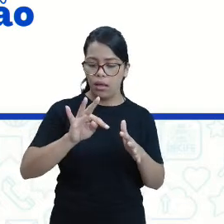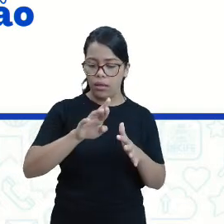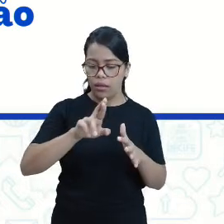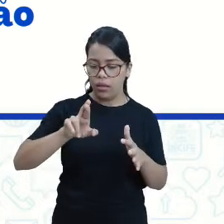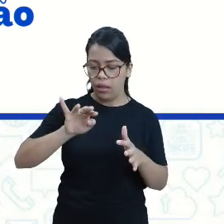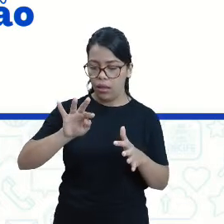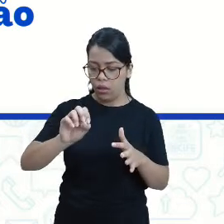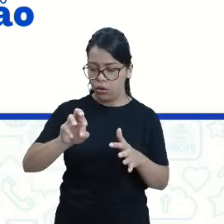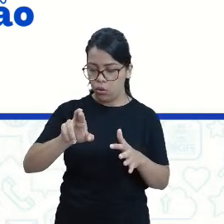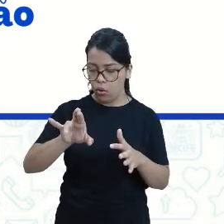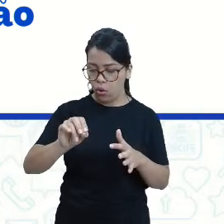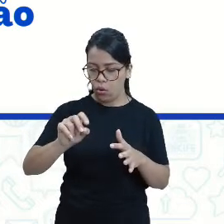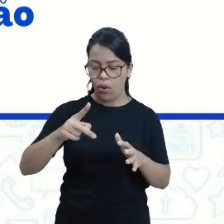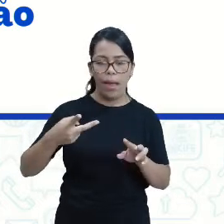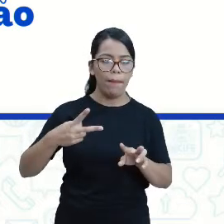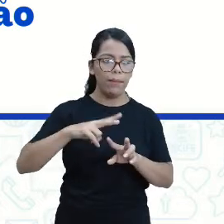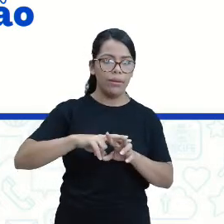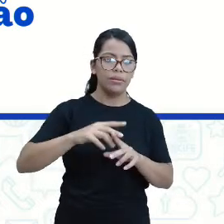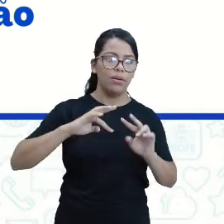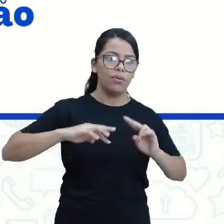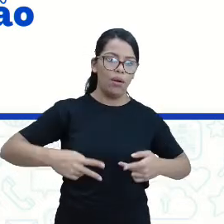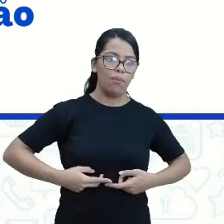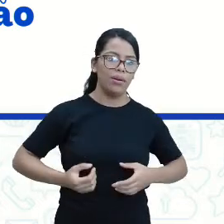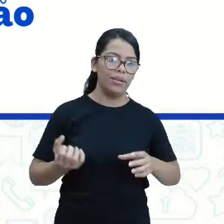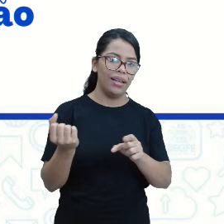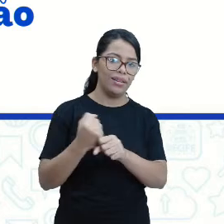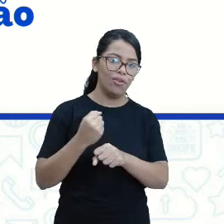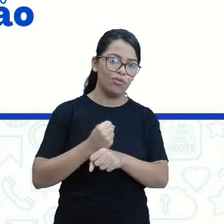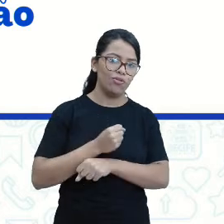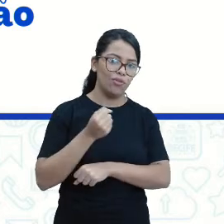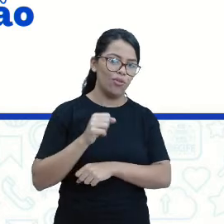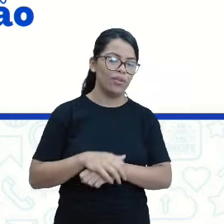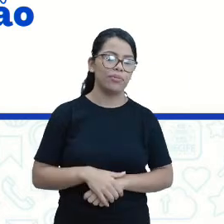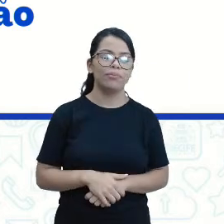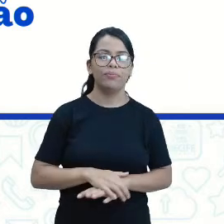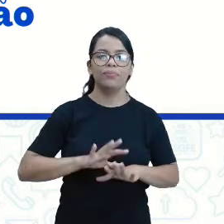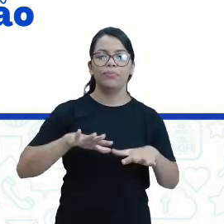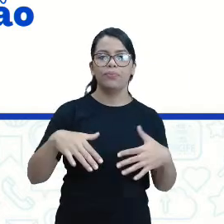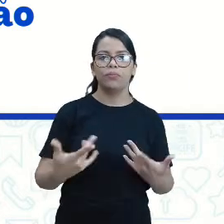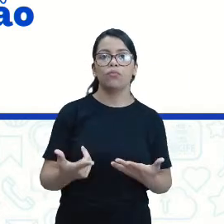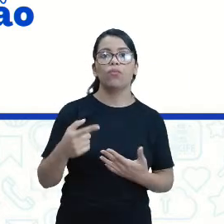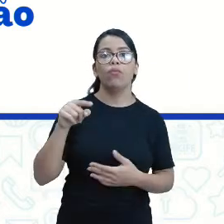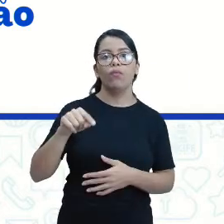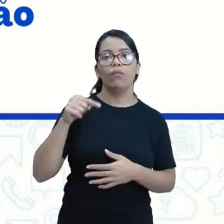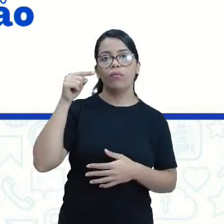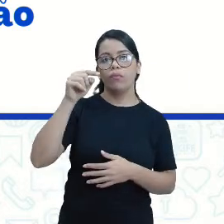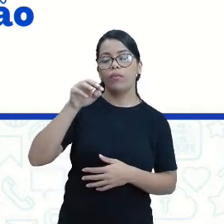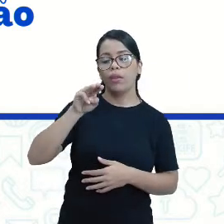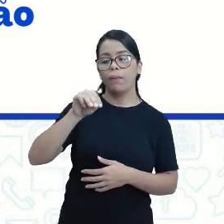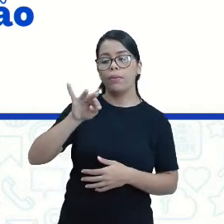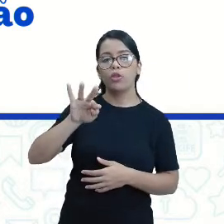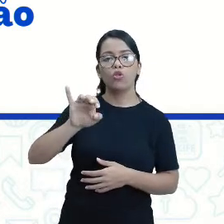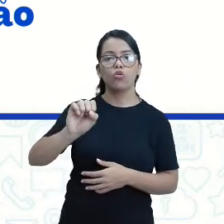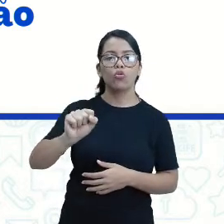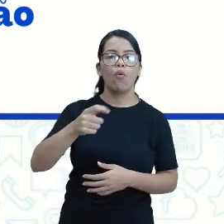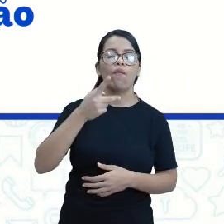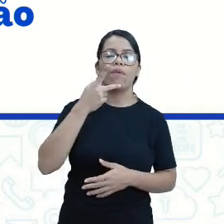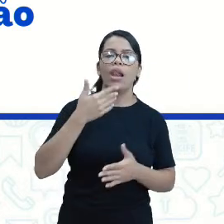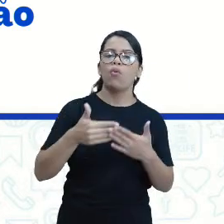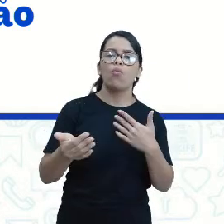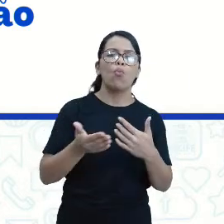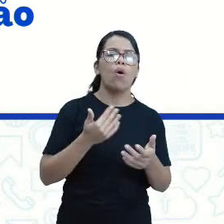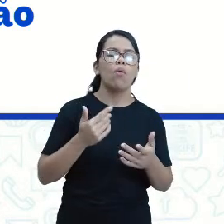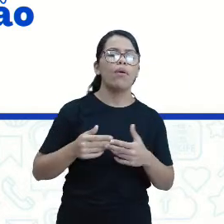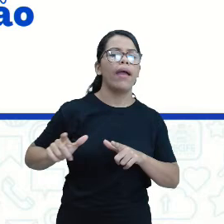humanos constroem para si. Preste atenção, Milton Santos diz que é todo espaço, todo uso do espaço. Todo uso